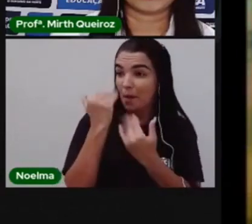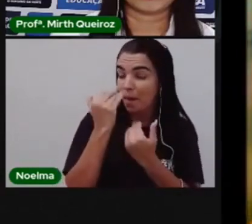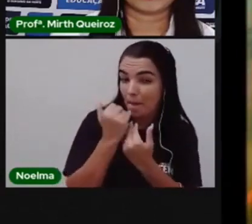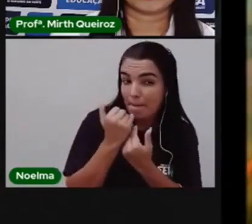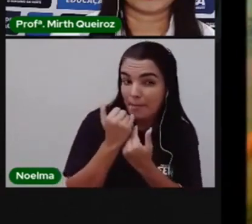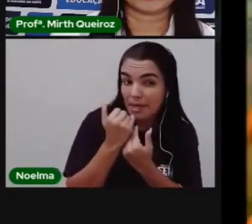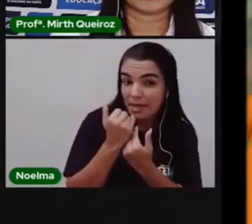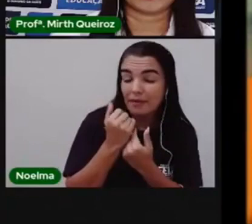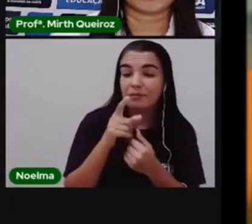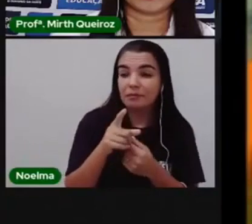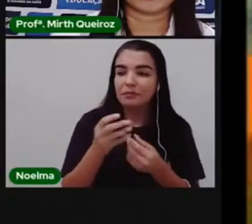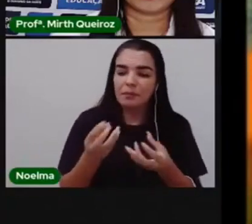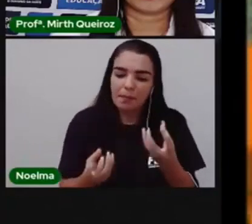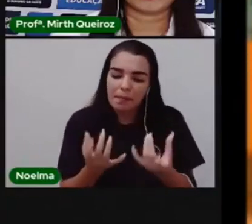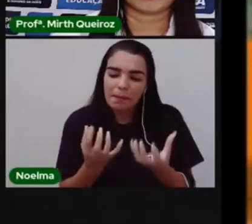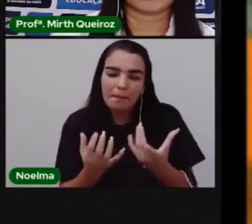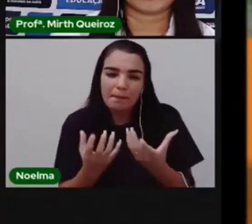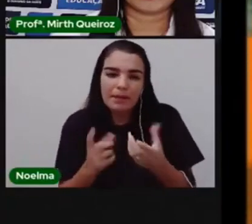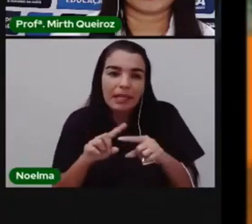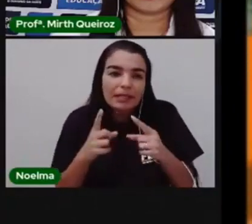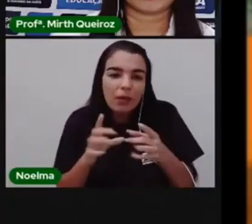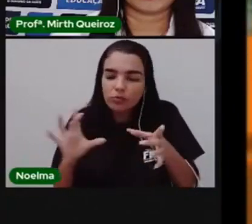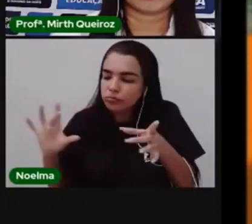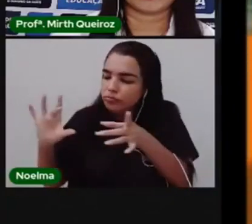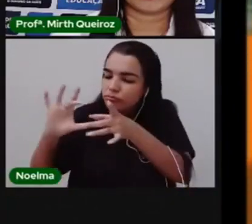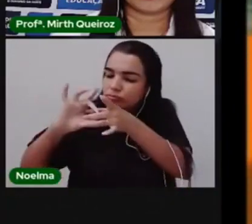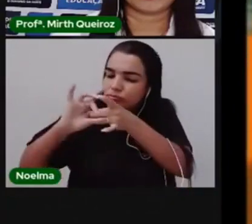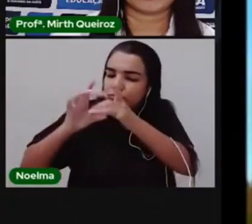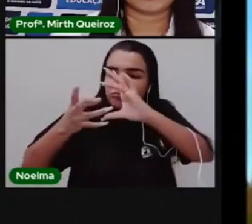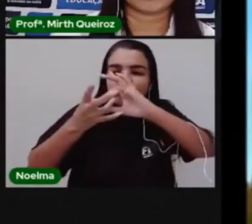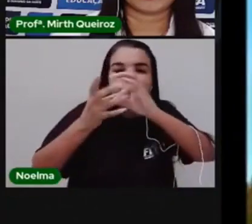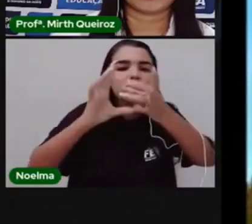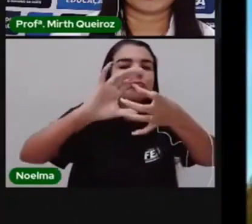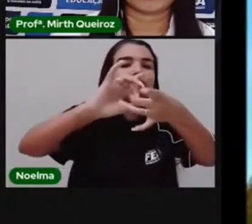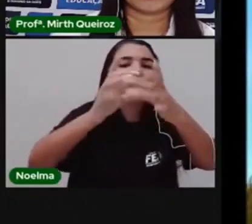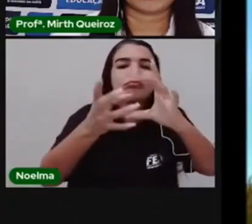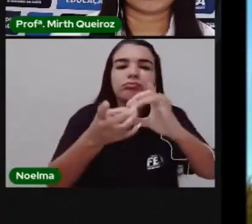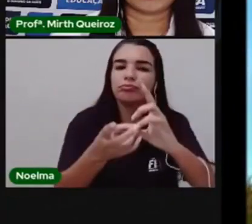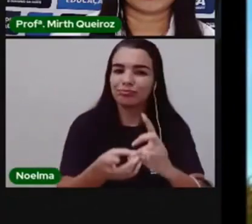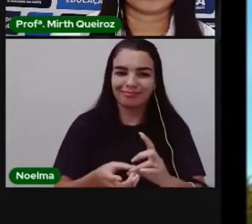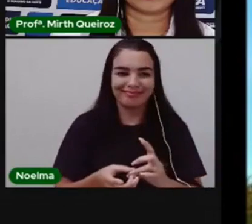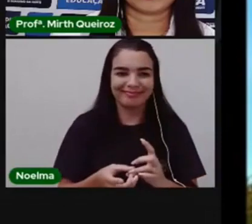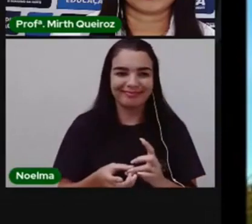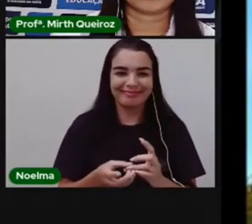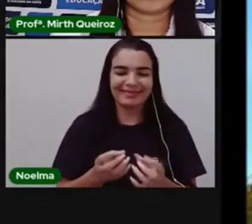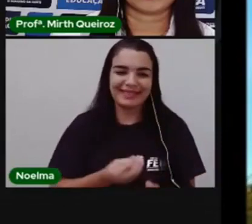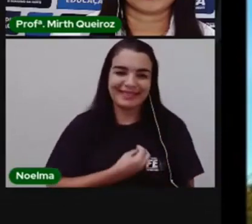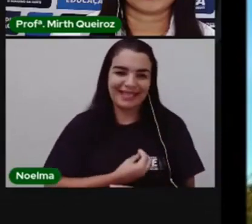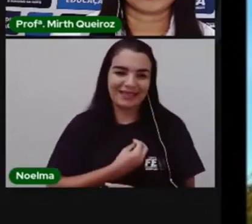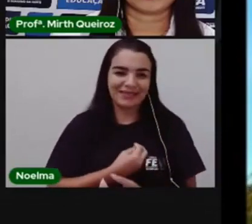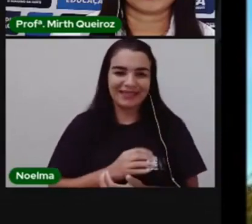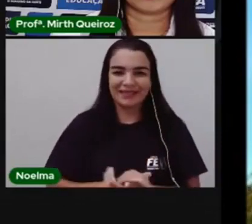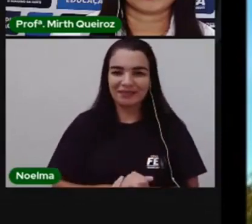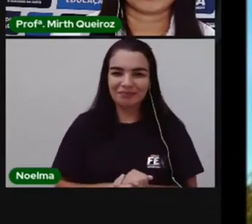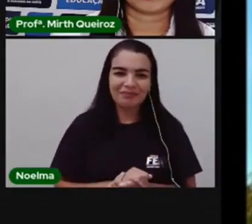assim, estamos todos ligados no grande ciclo da vida. Bom dia, majestade. Bom dia, Zazu. Eu lhe trago